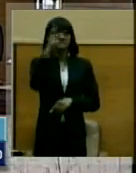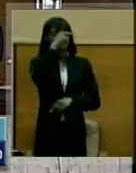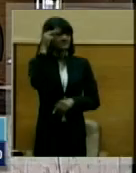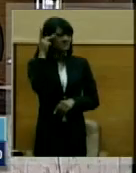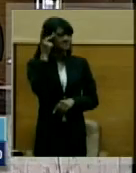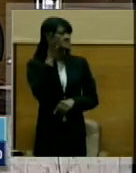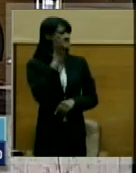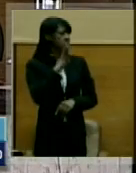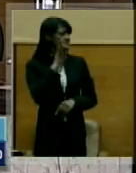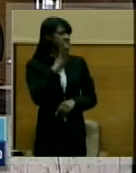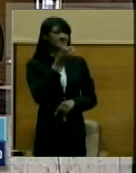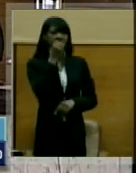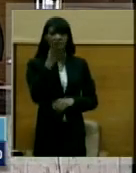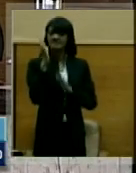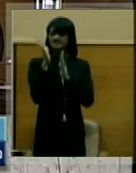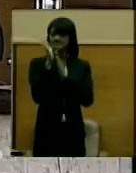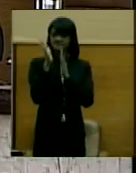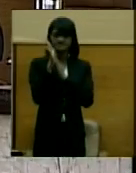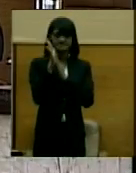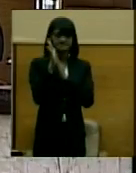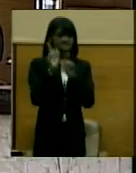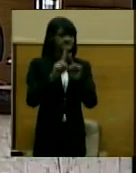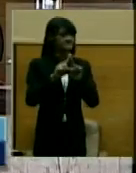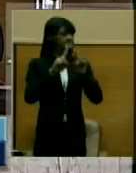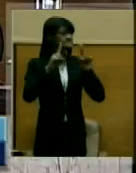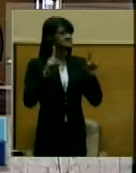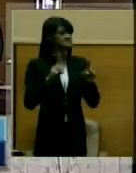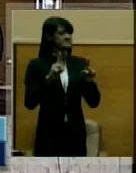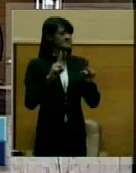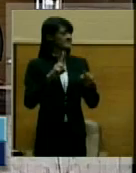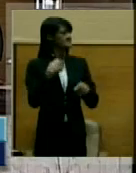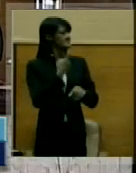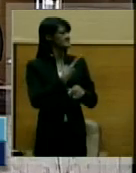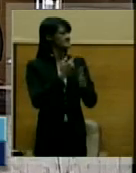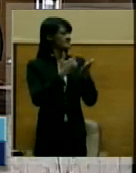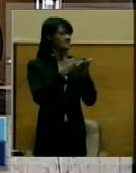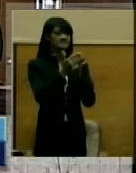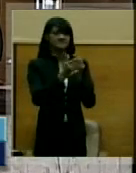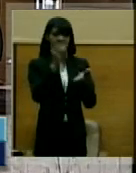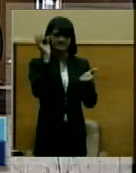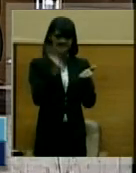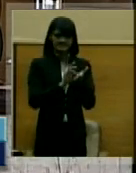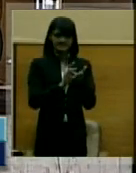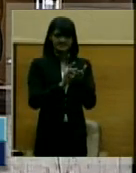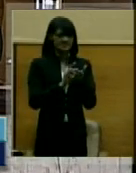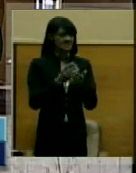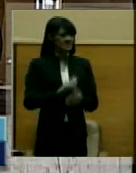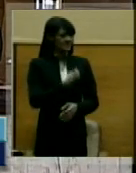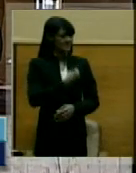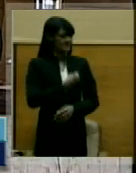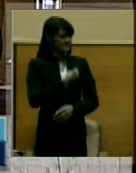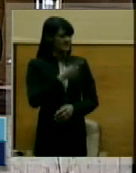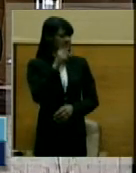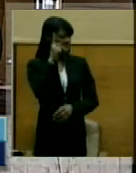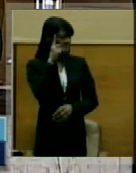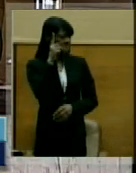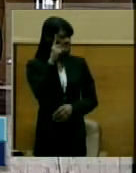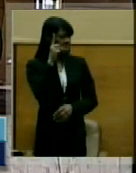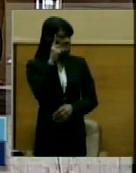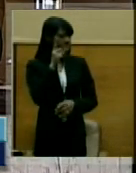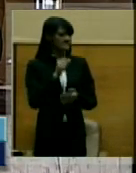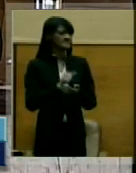legal louvar um herói, mas e quando a interagir com ele, torná-lo parte do seu dia a dia, do seu círculo de